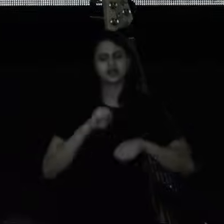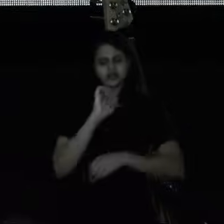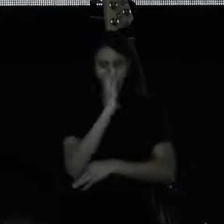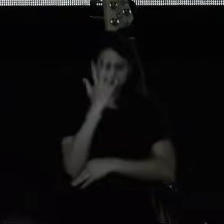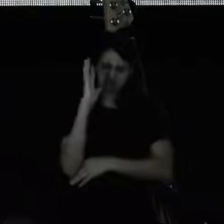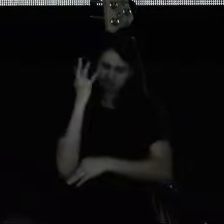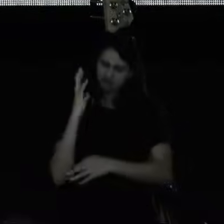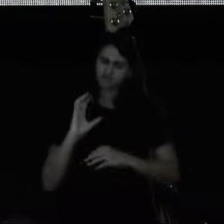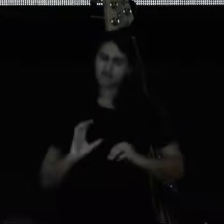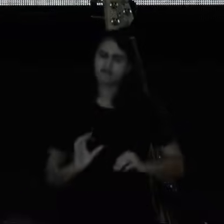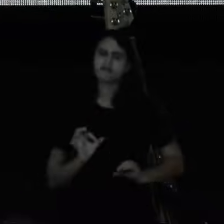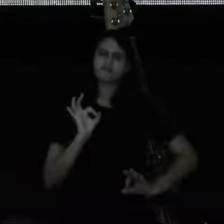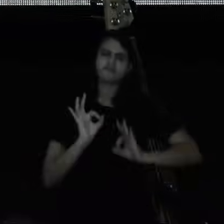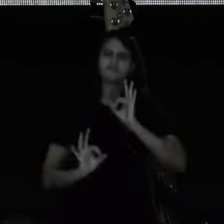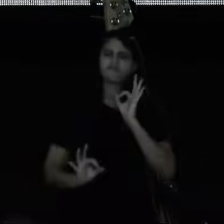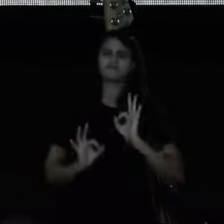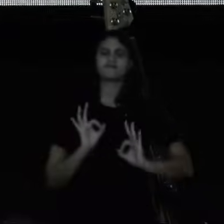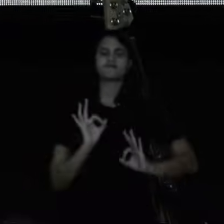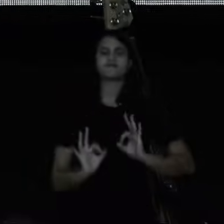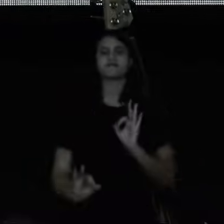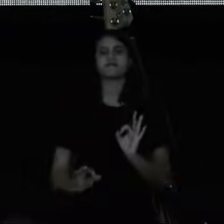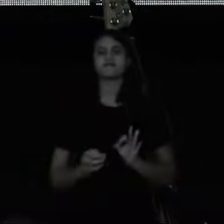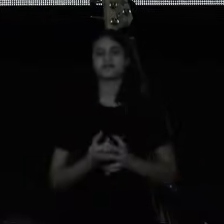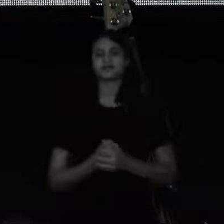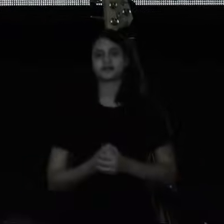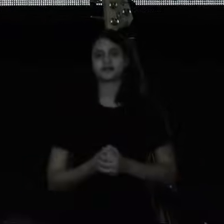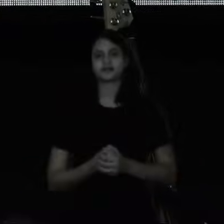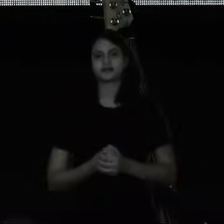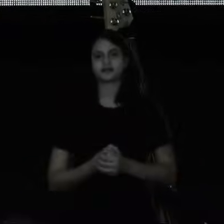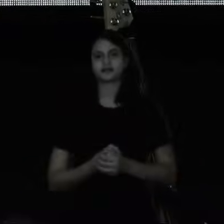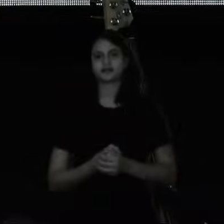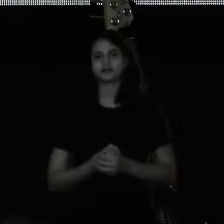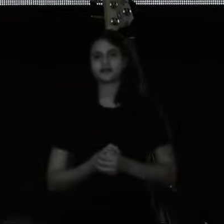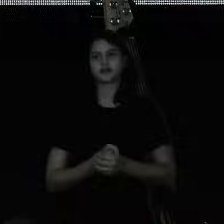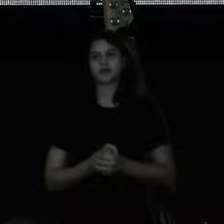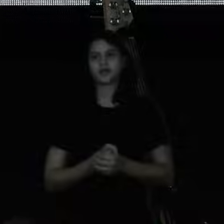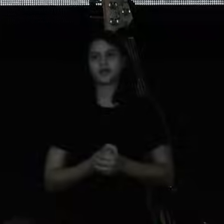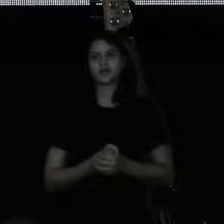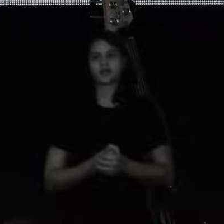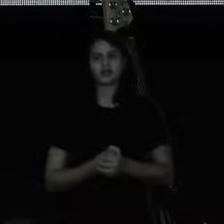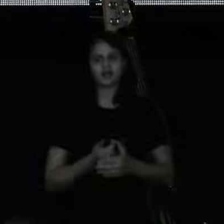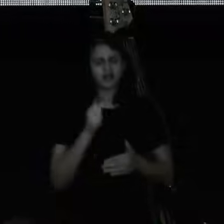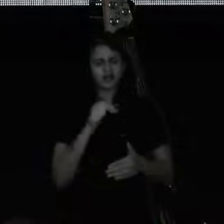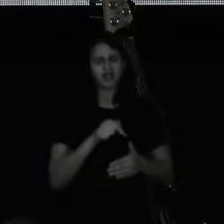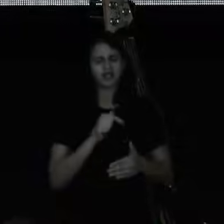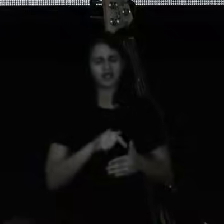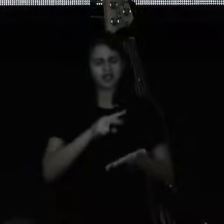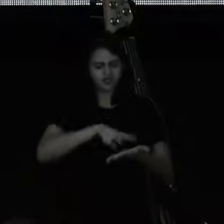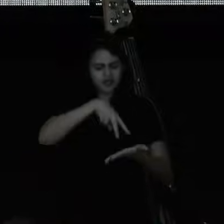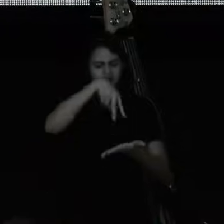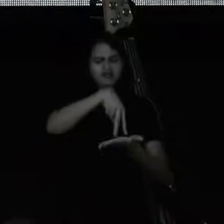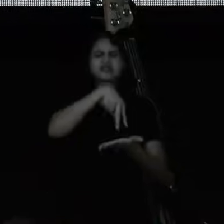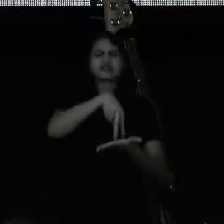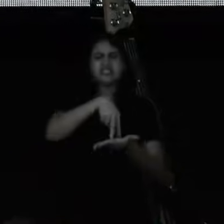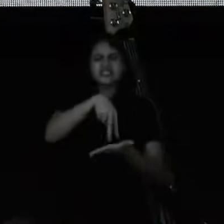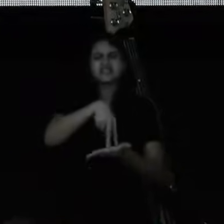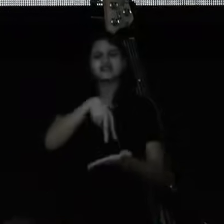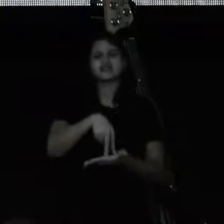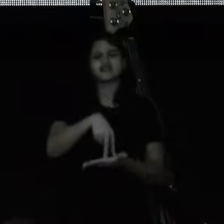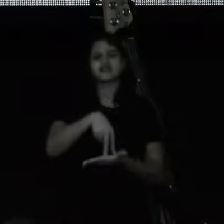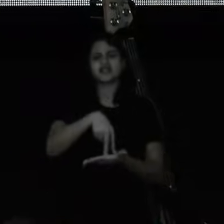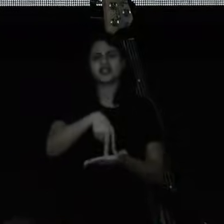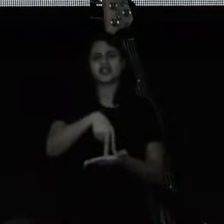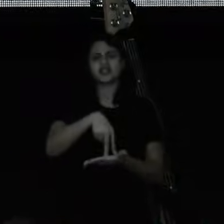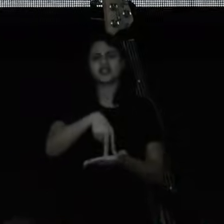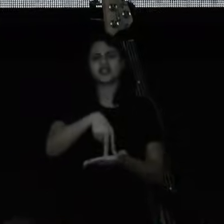O que é que a gente aprende aqui? Que aquilo em que você estiver enraizado vai determinar o fruto em